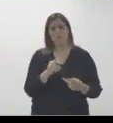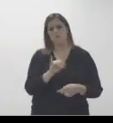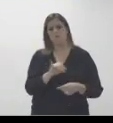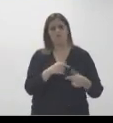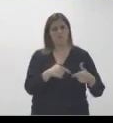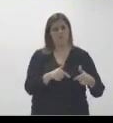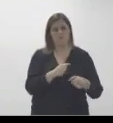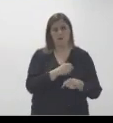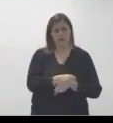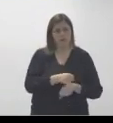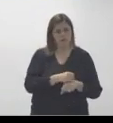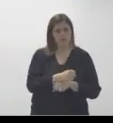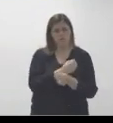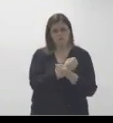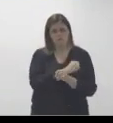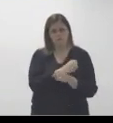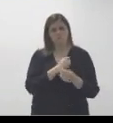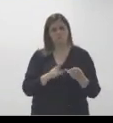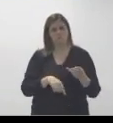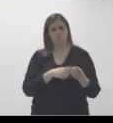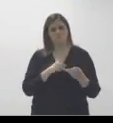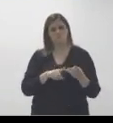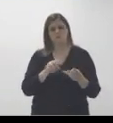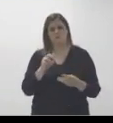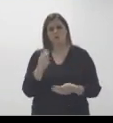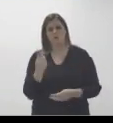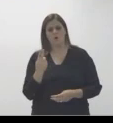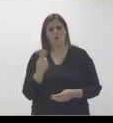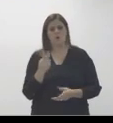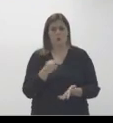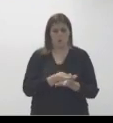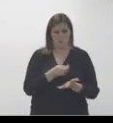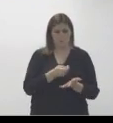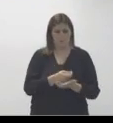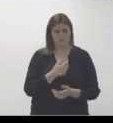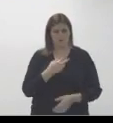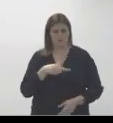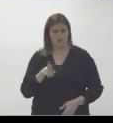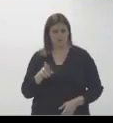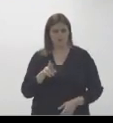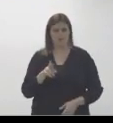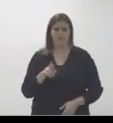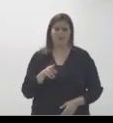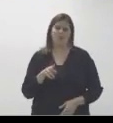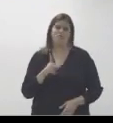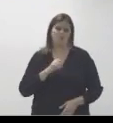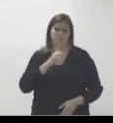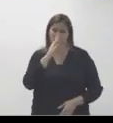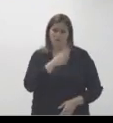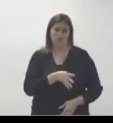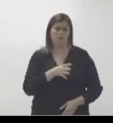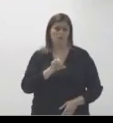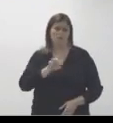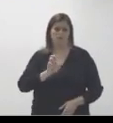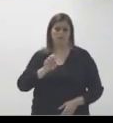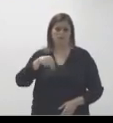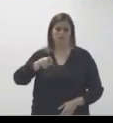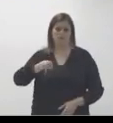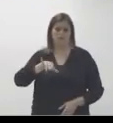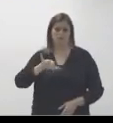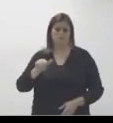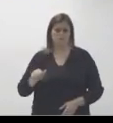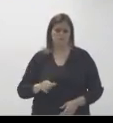denúncia a questão da obrigatoriedade de processar é então os espaços de saúde